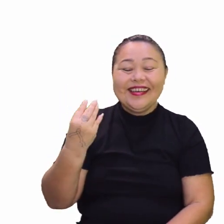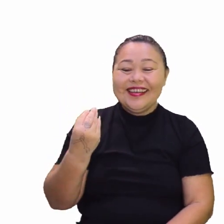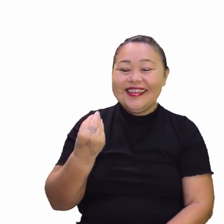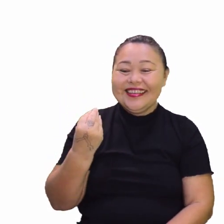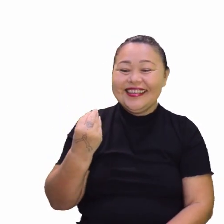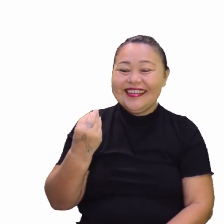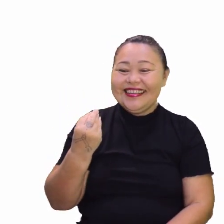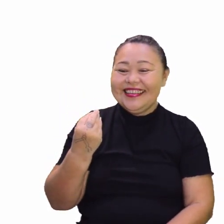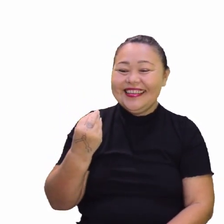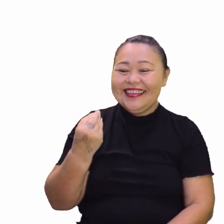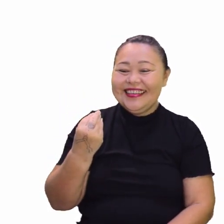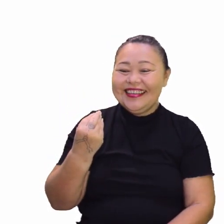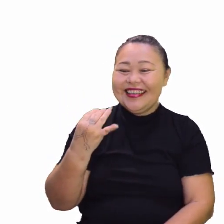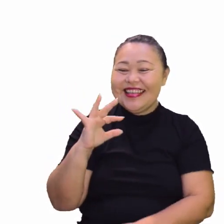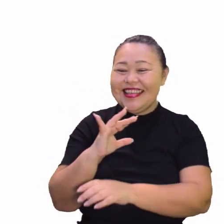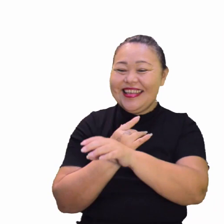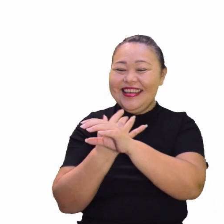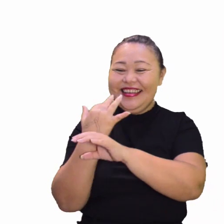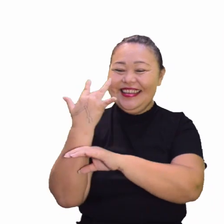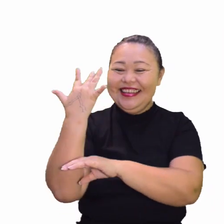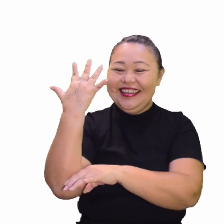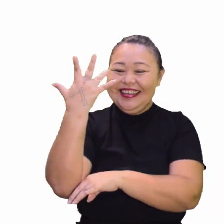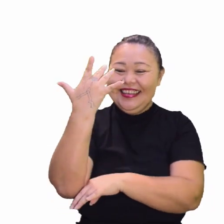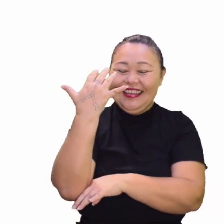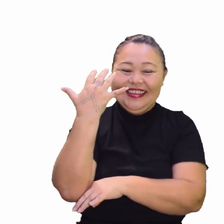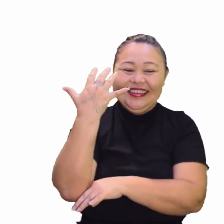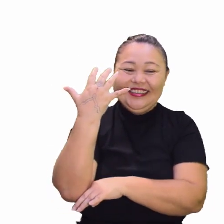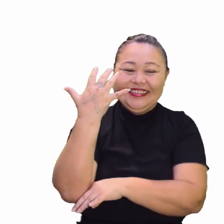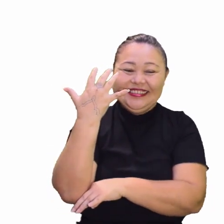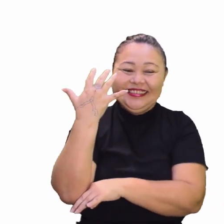uma árvore desses